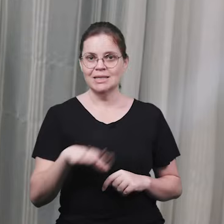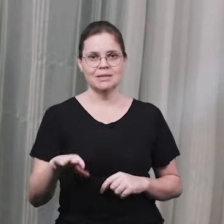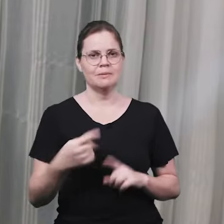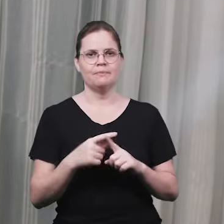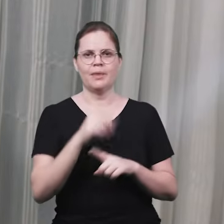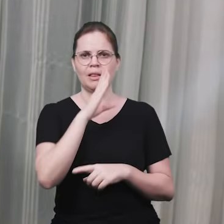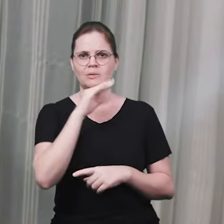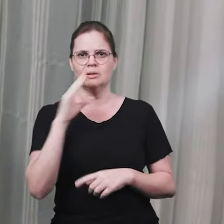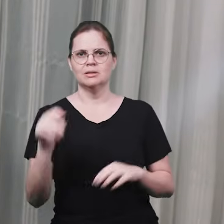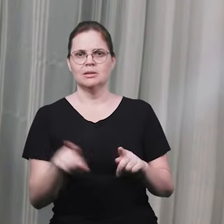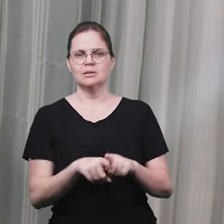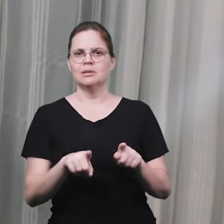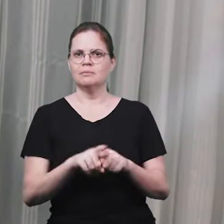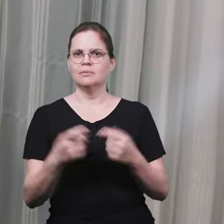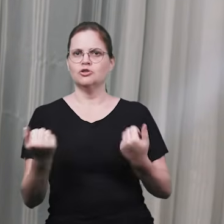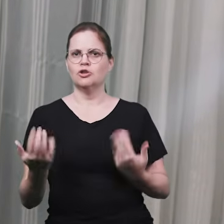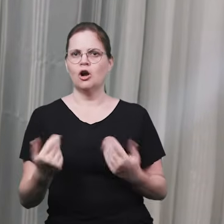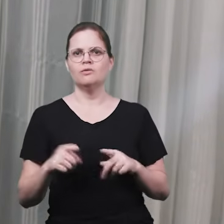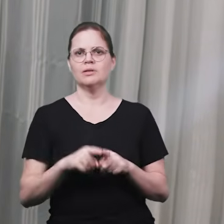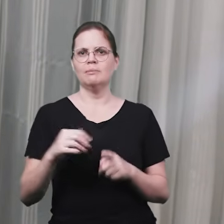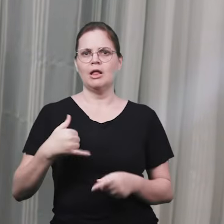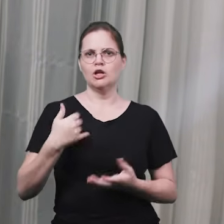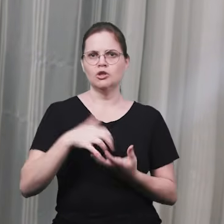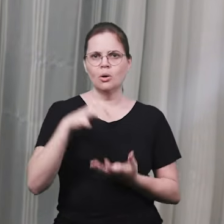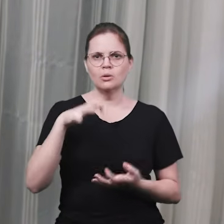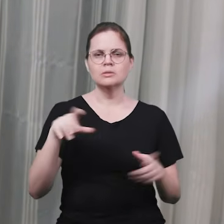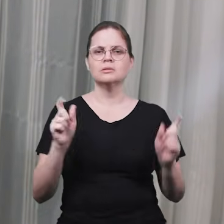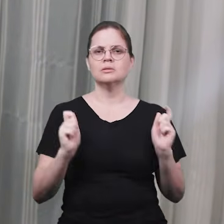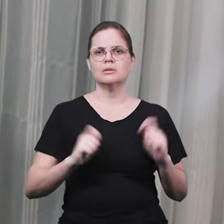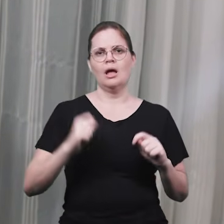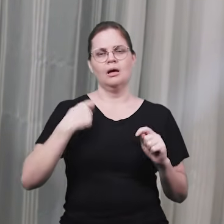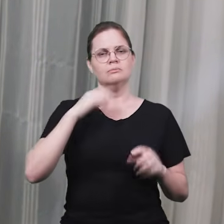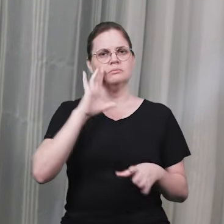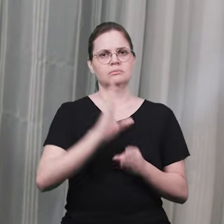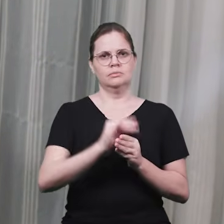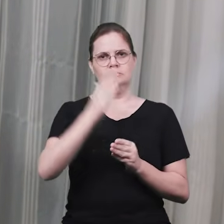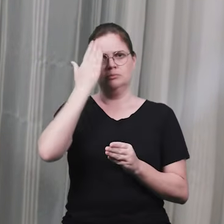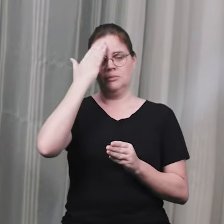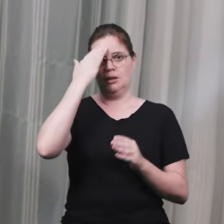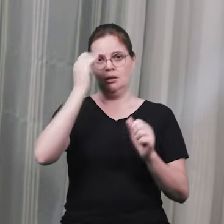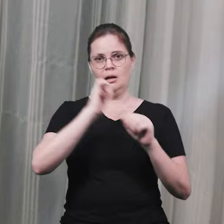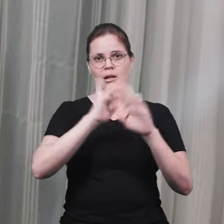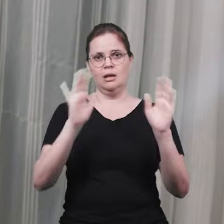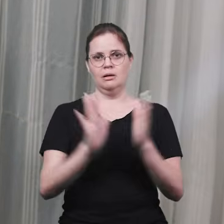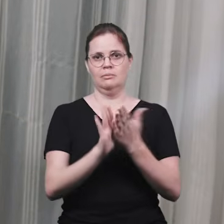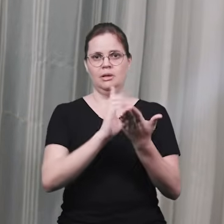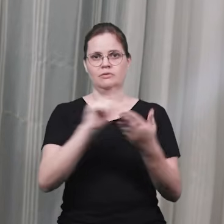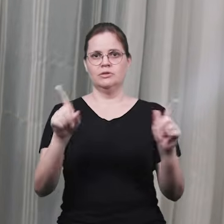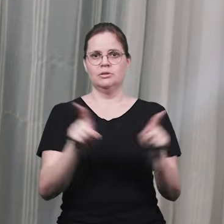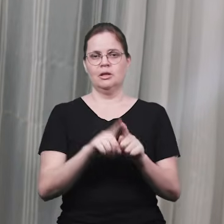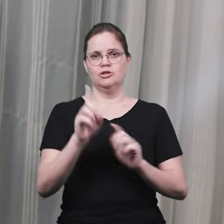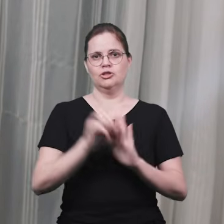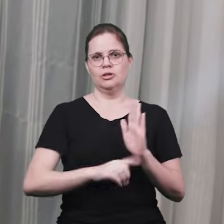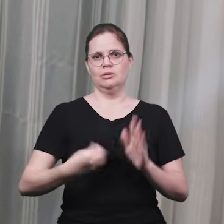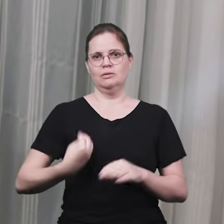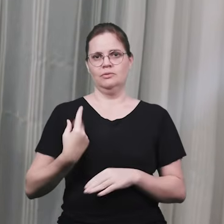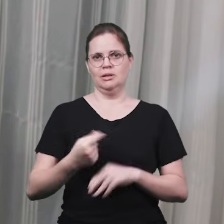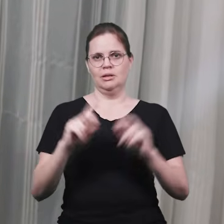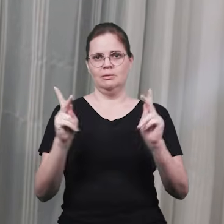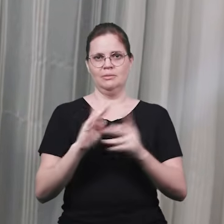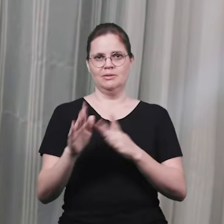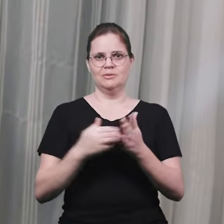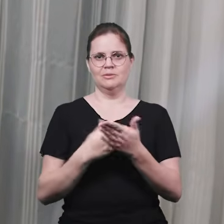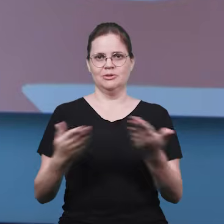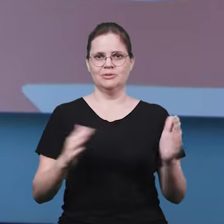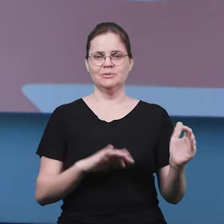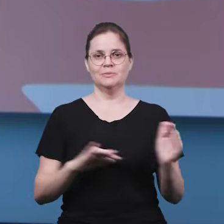crianças, adolescentes, jovens, idosos, vão ter condições de compreender a palavra do Senhor e de ter direito à vida eterna. A paz do